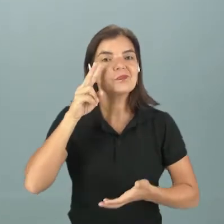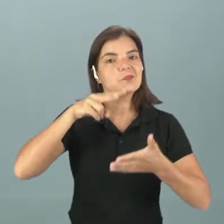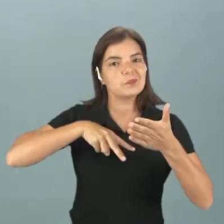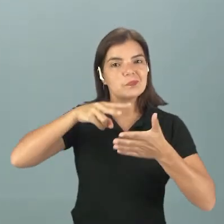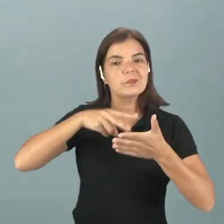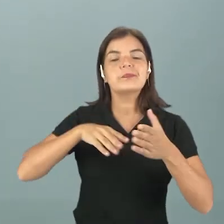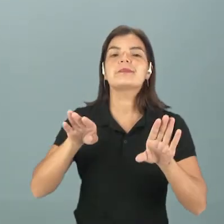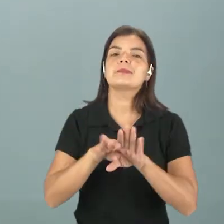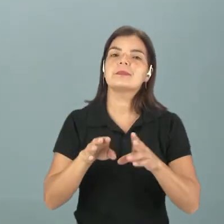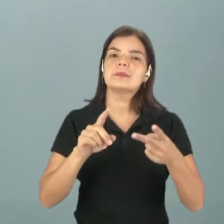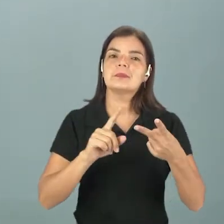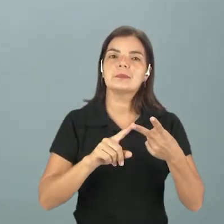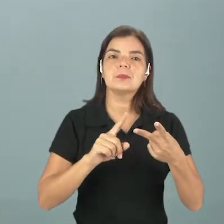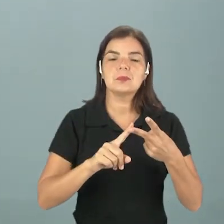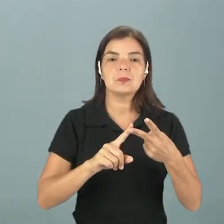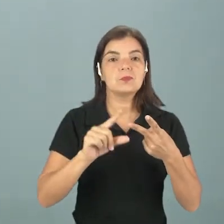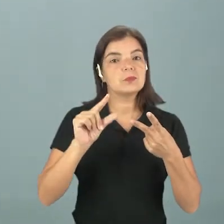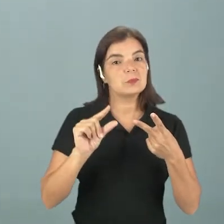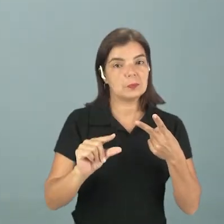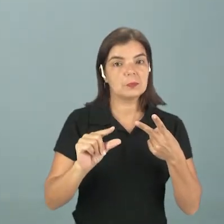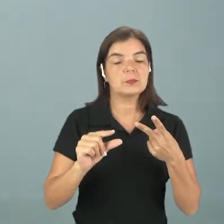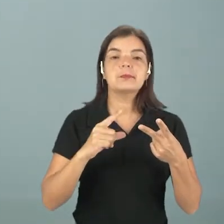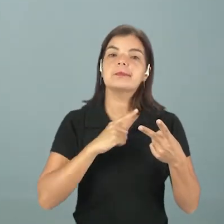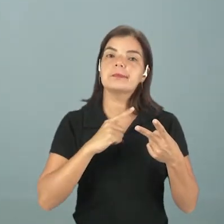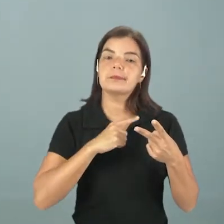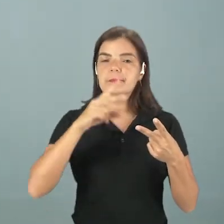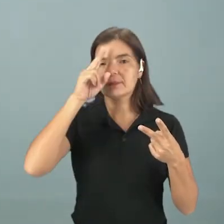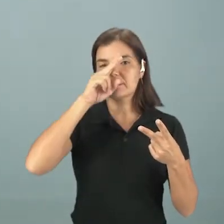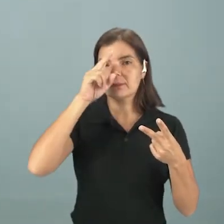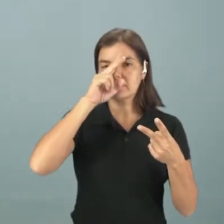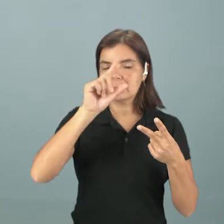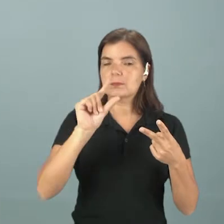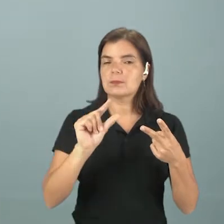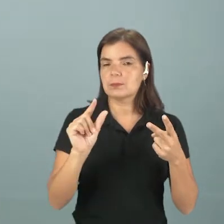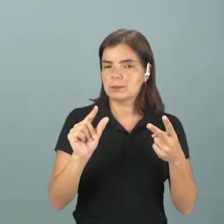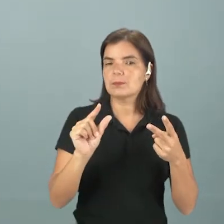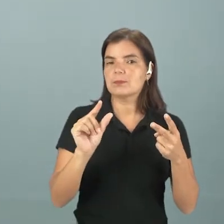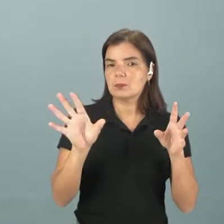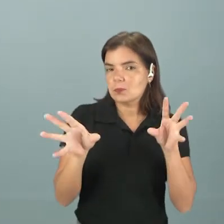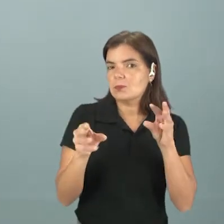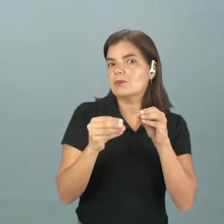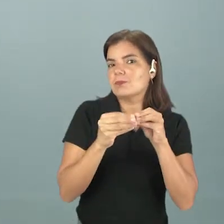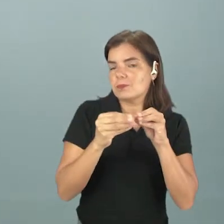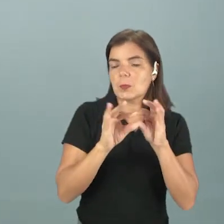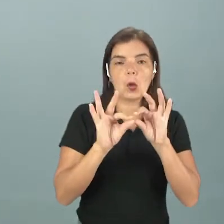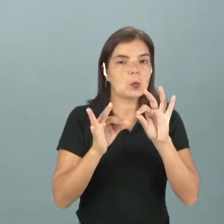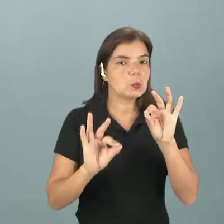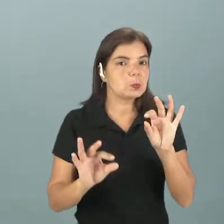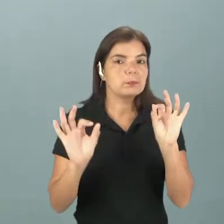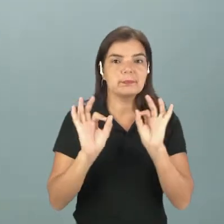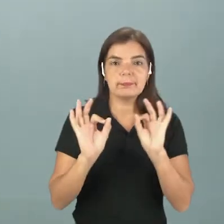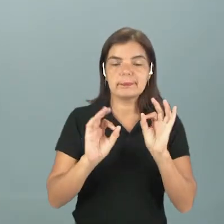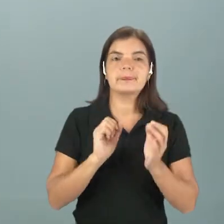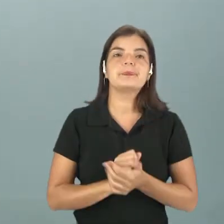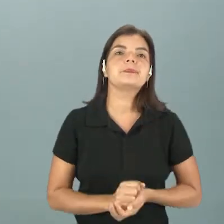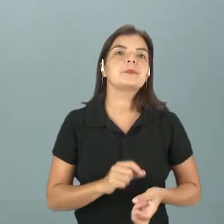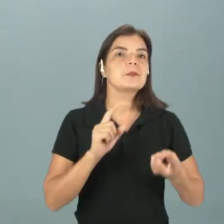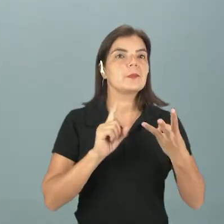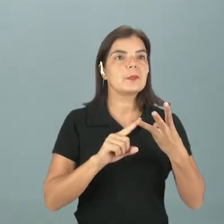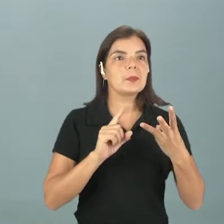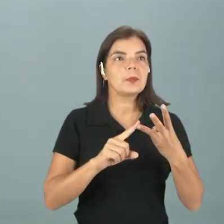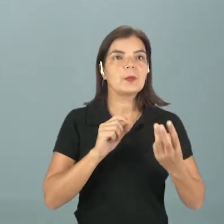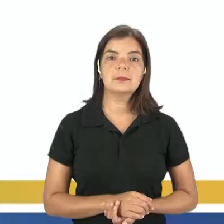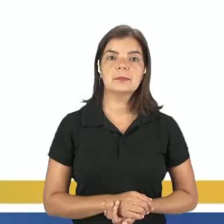e o segundo, a gente vai falar a história, mas em poucas palavras, sem se alongar muito. Vamos para o terceiro